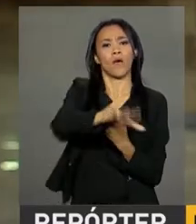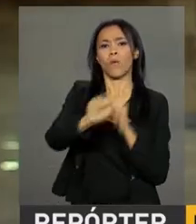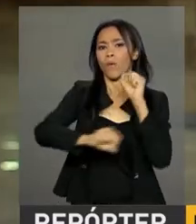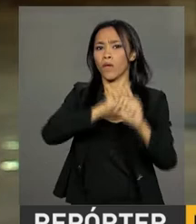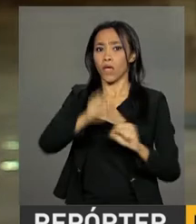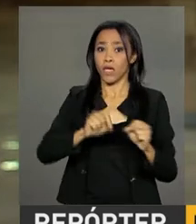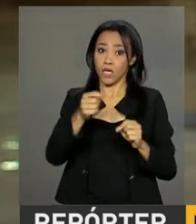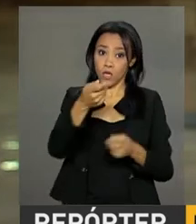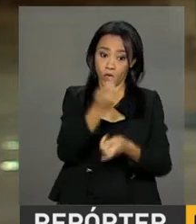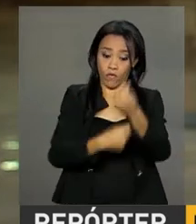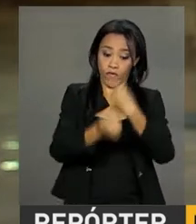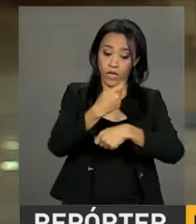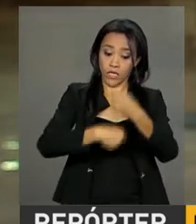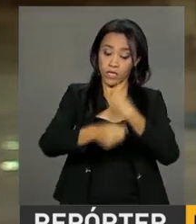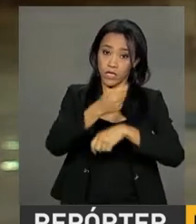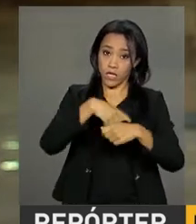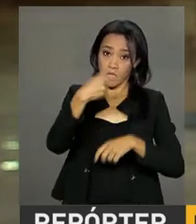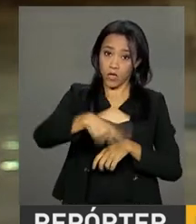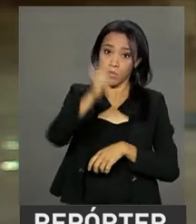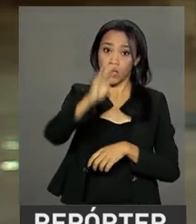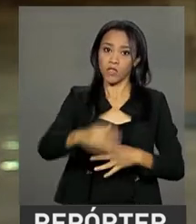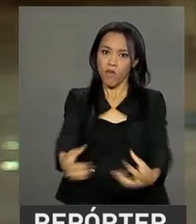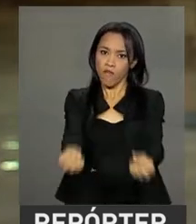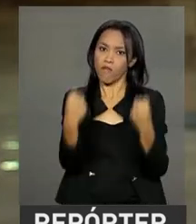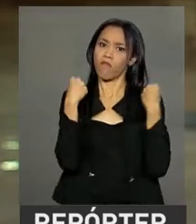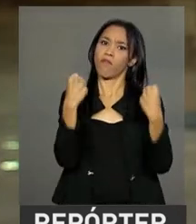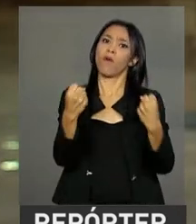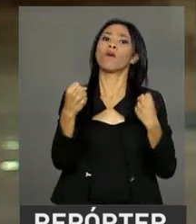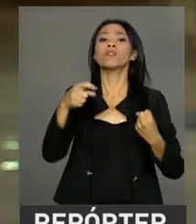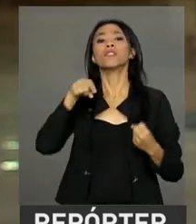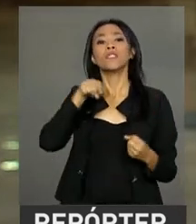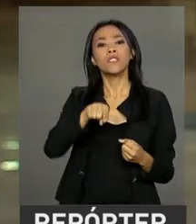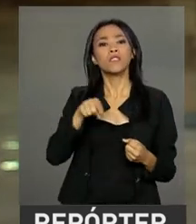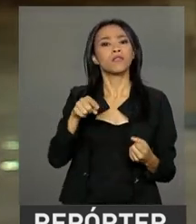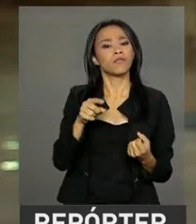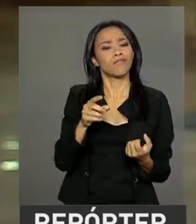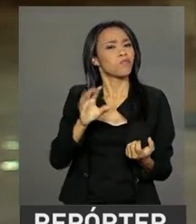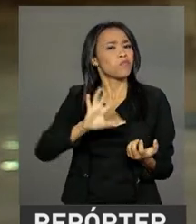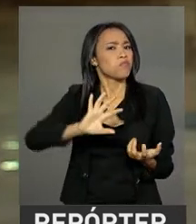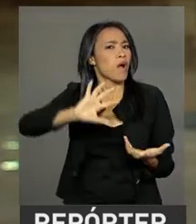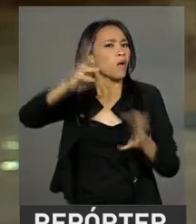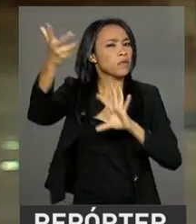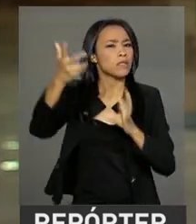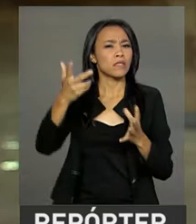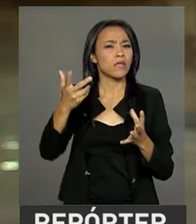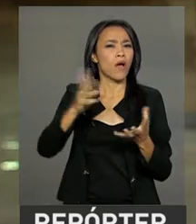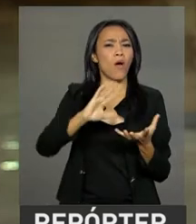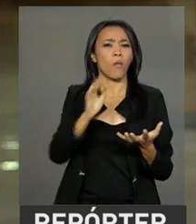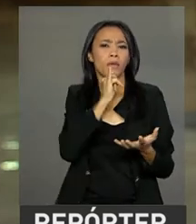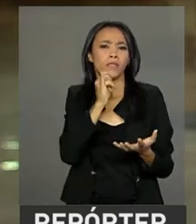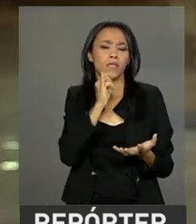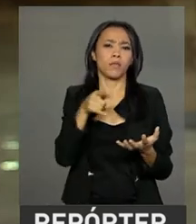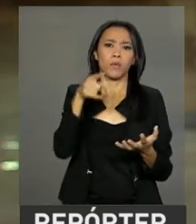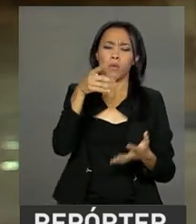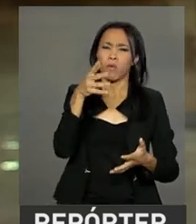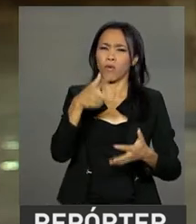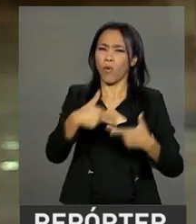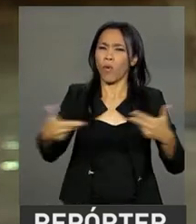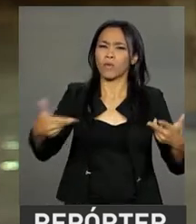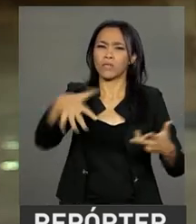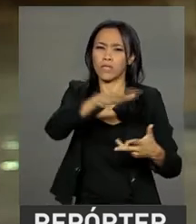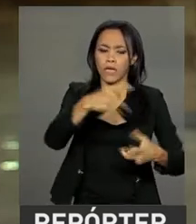financeiro do país é forte isso considerando possíveis choques externos com uma política em termos comerciais